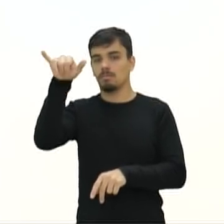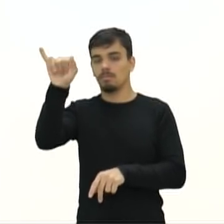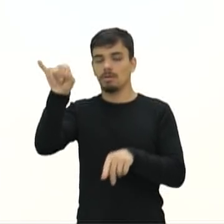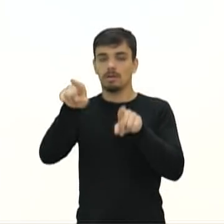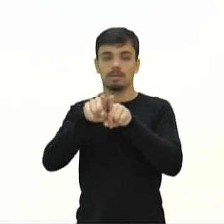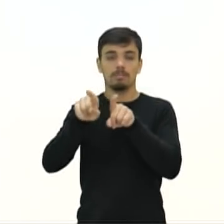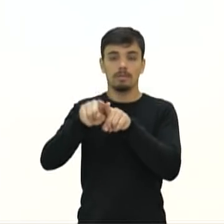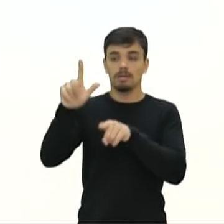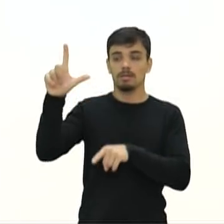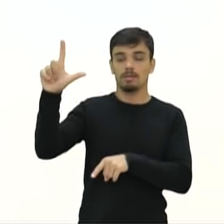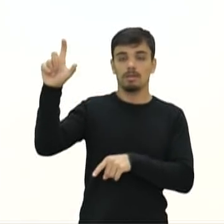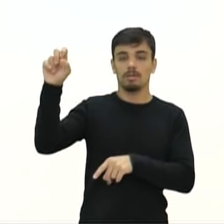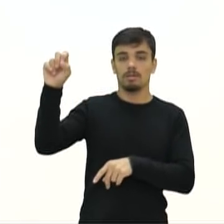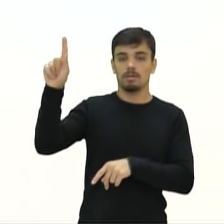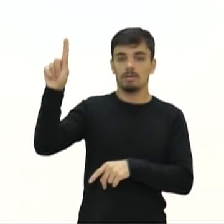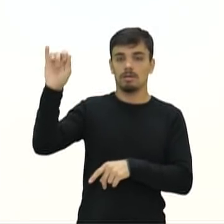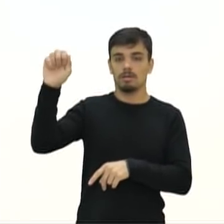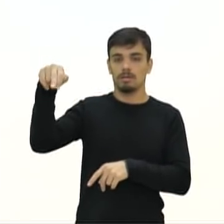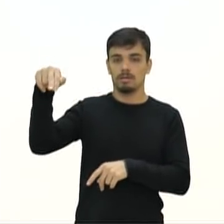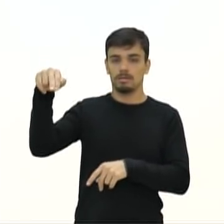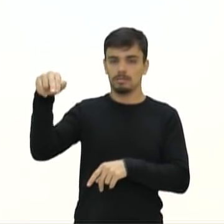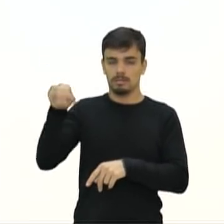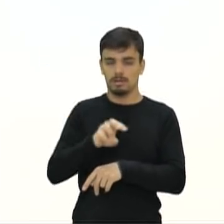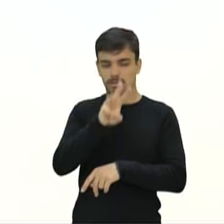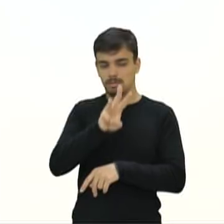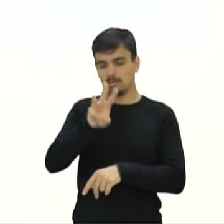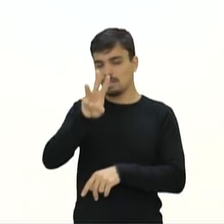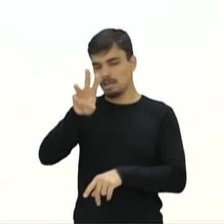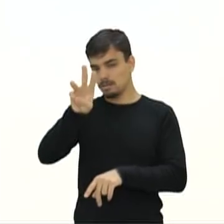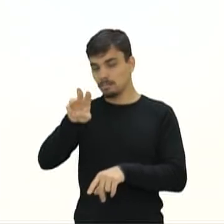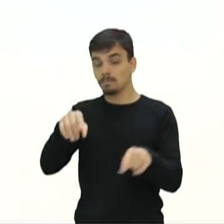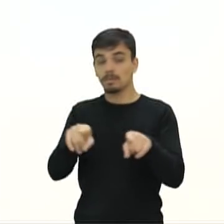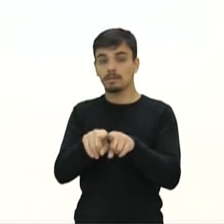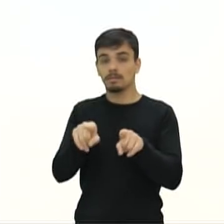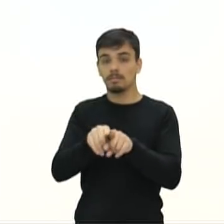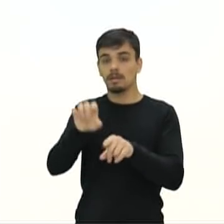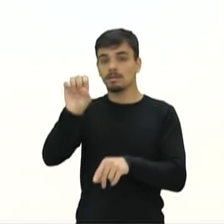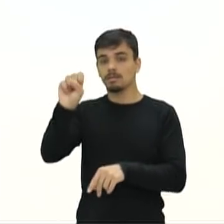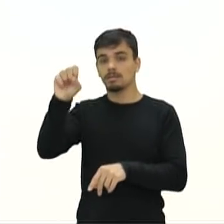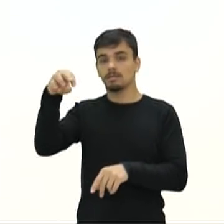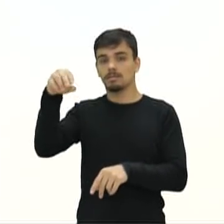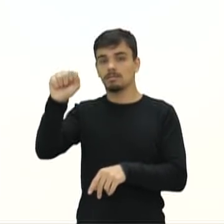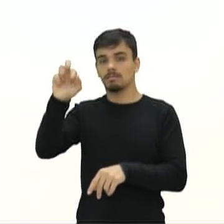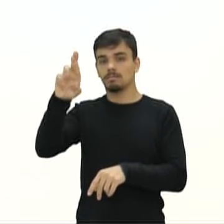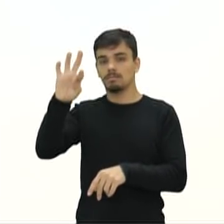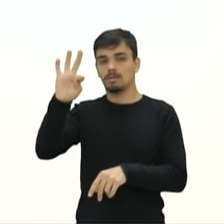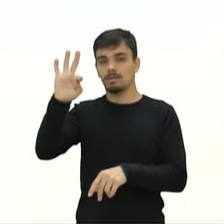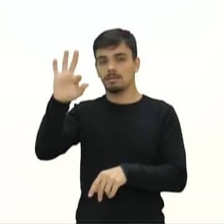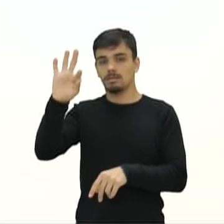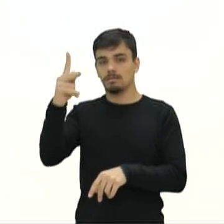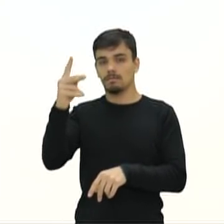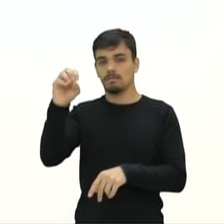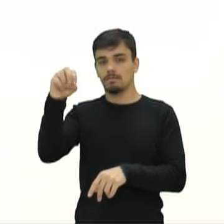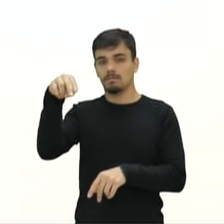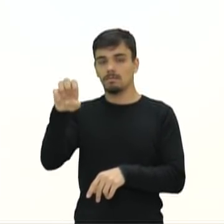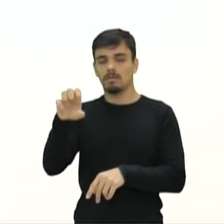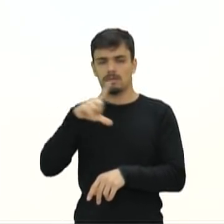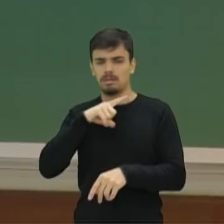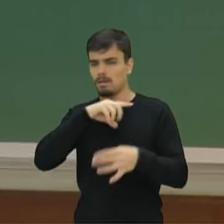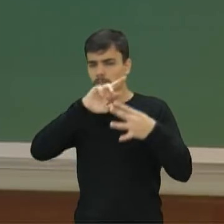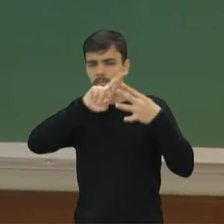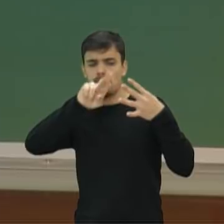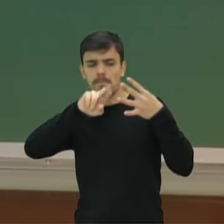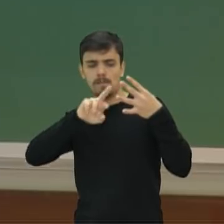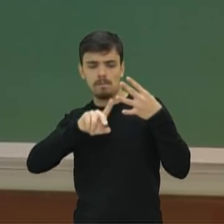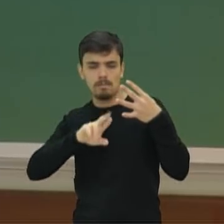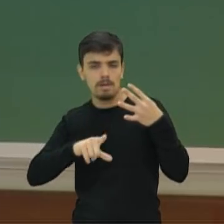Login, vou entrar em qualquer site, faço o meu login. Smartphone. E assim por diante, certo? Existem várias